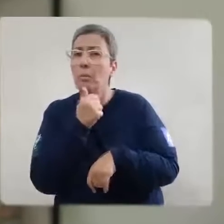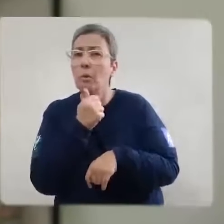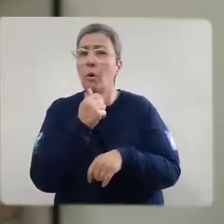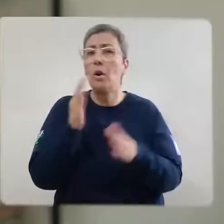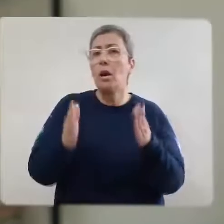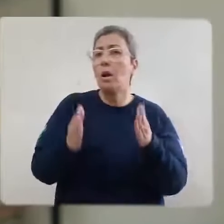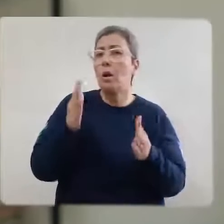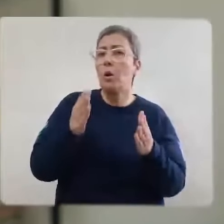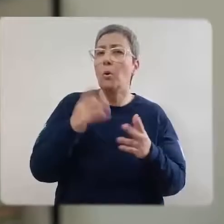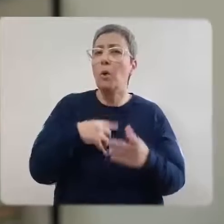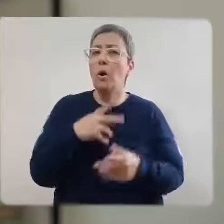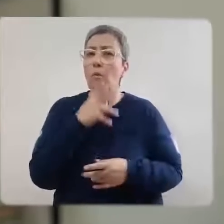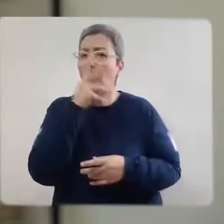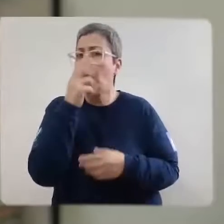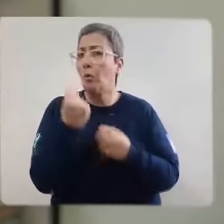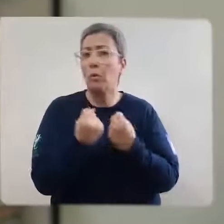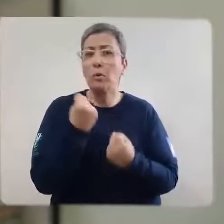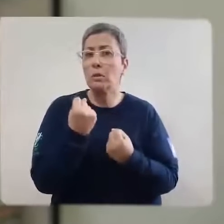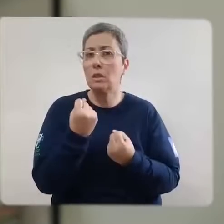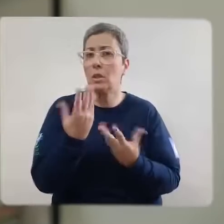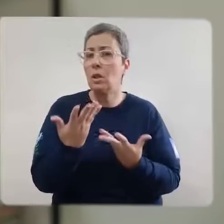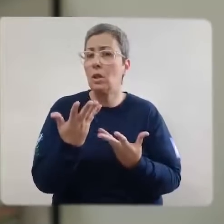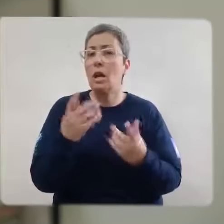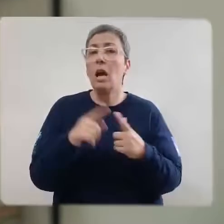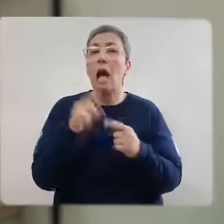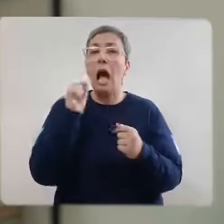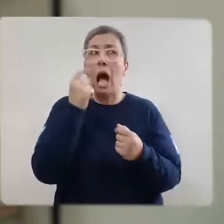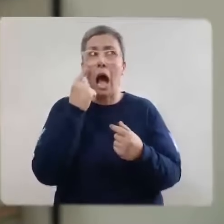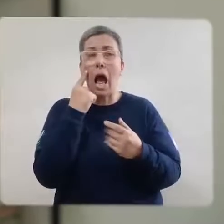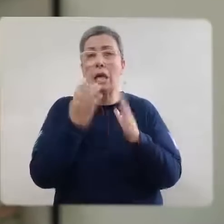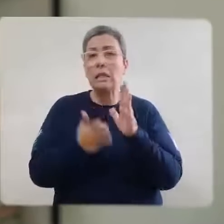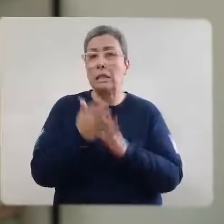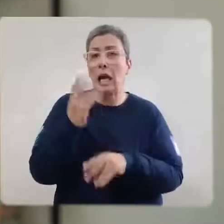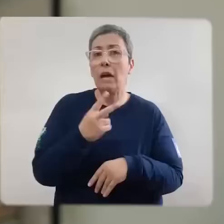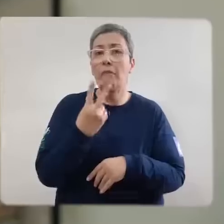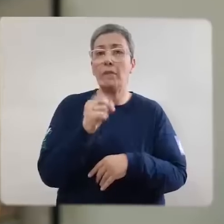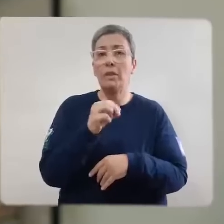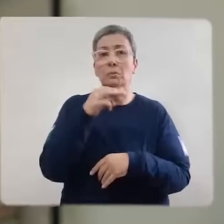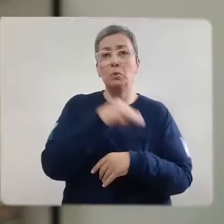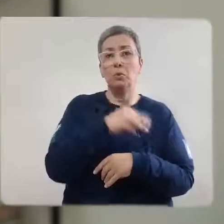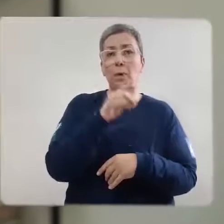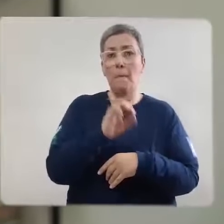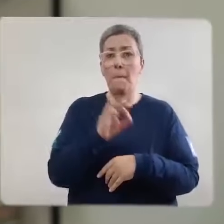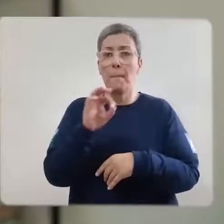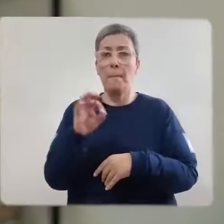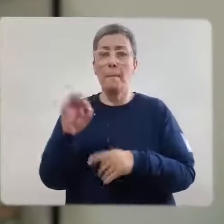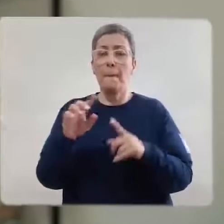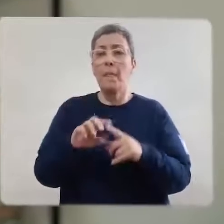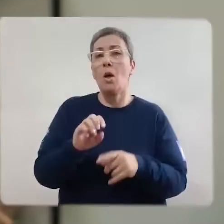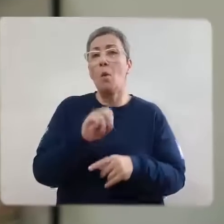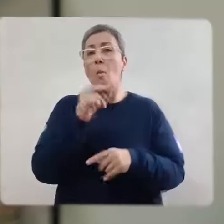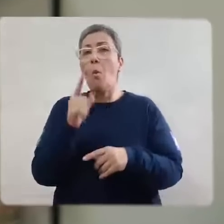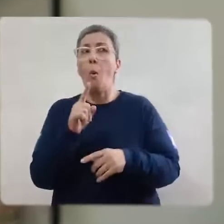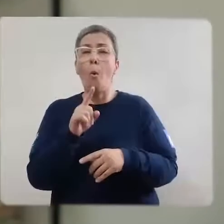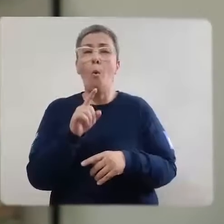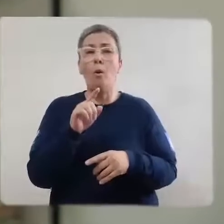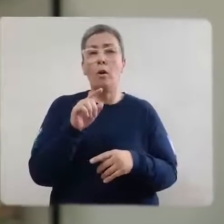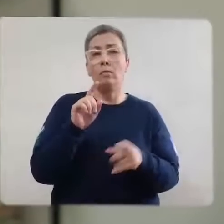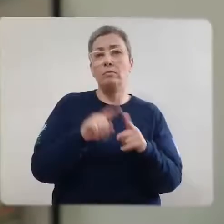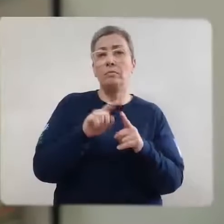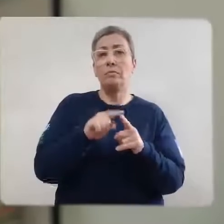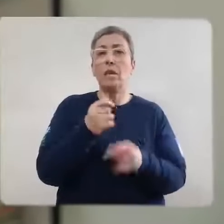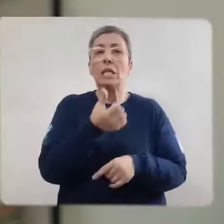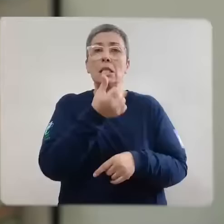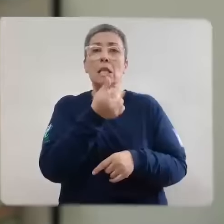qual período e qual intensidade que é essa saída. Olha, ele sai a cada 20 minutos, ou ele sai a